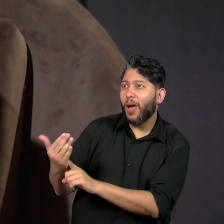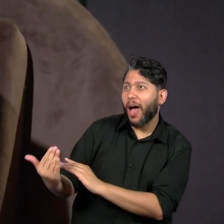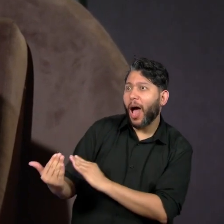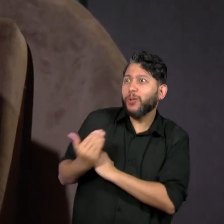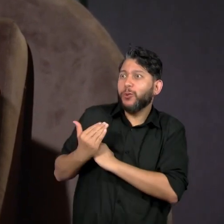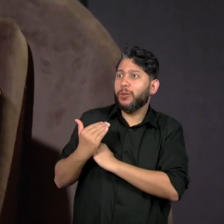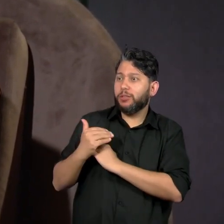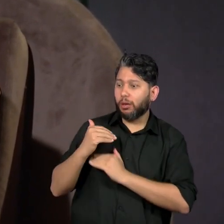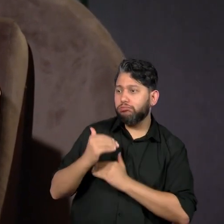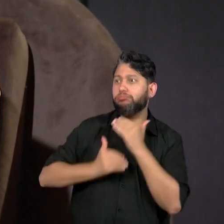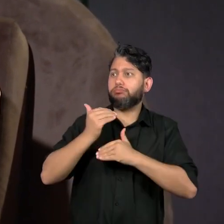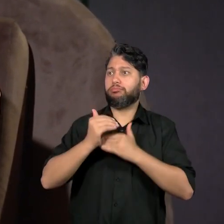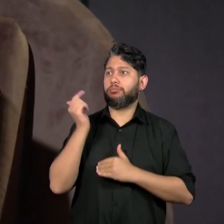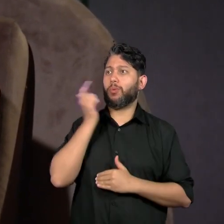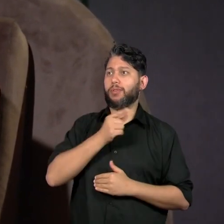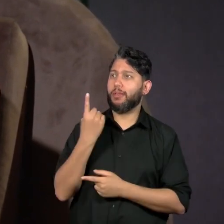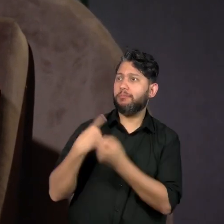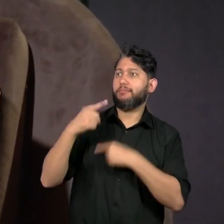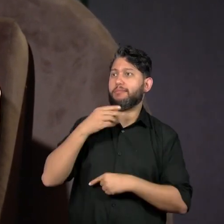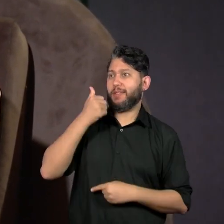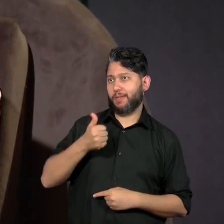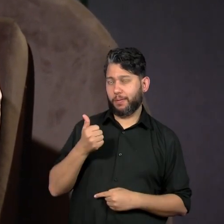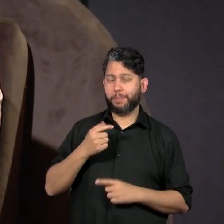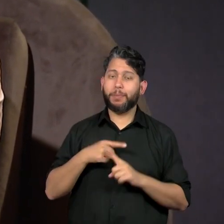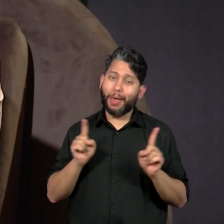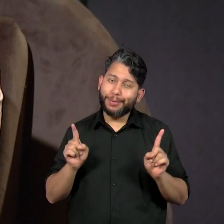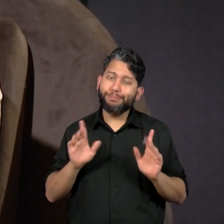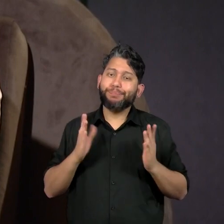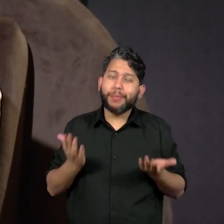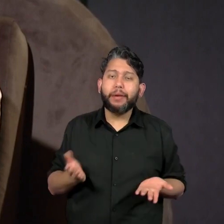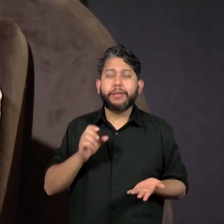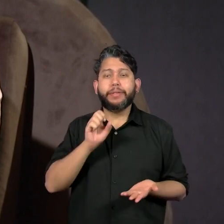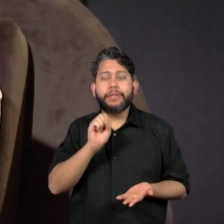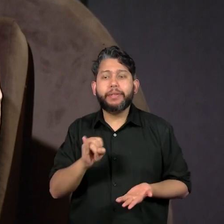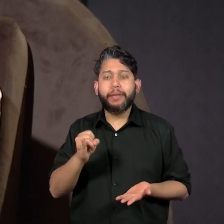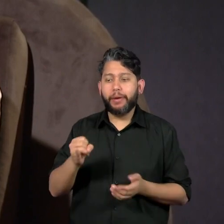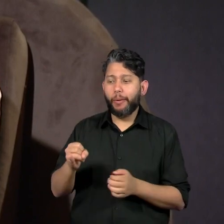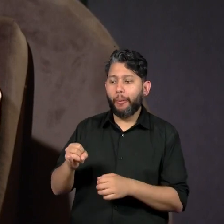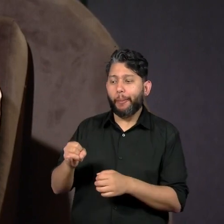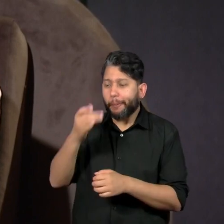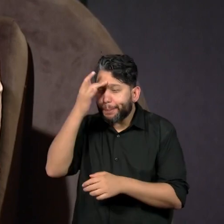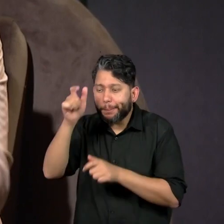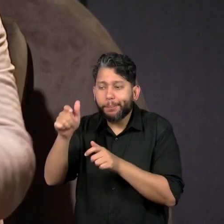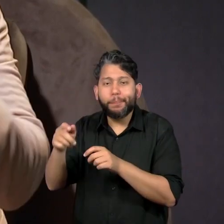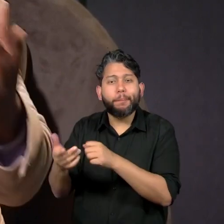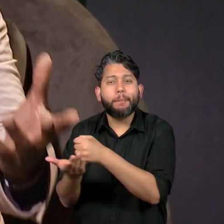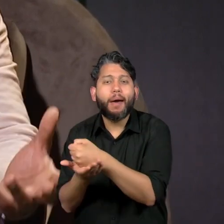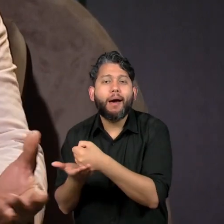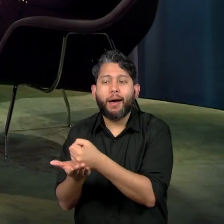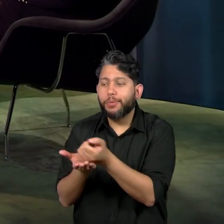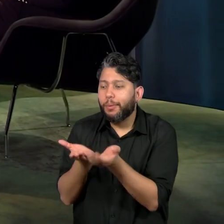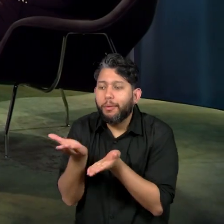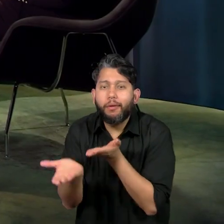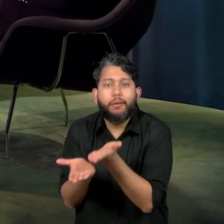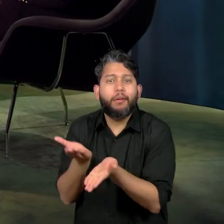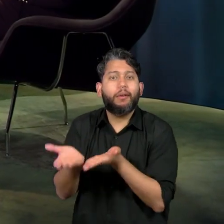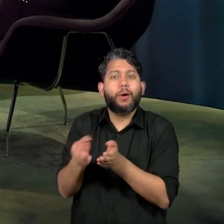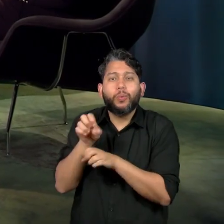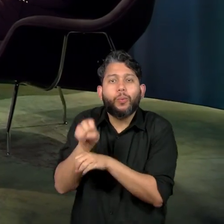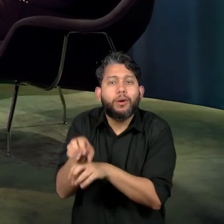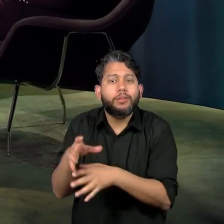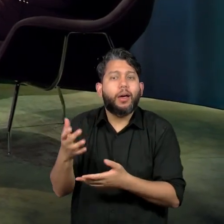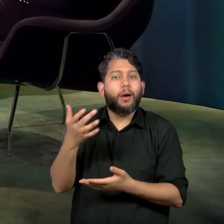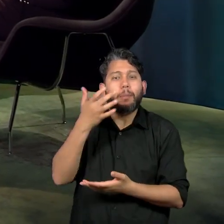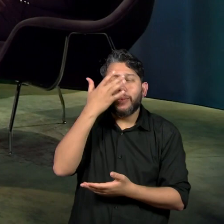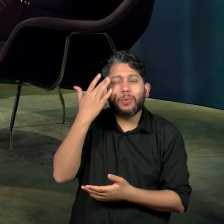da melhor forma e ter o retorno. Mas, de novo, sem esse trabalho de base, priorizando atingir os vulneráveis, aqueles que